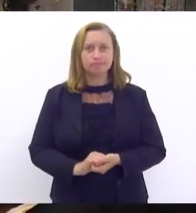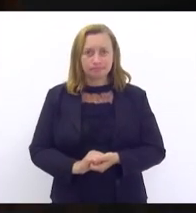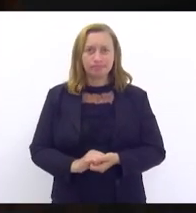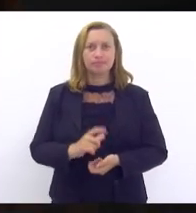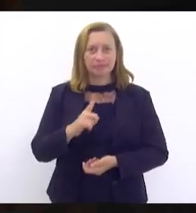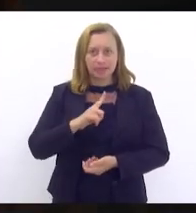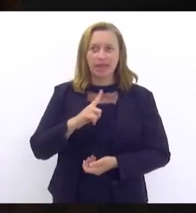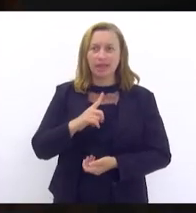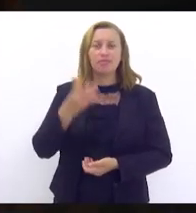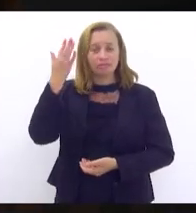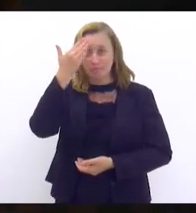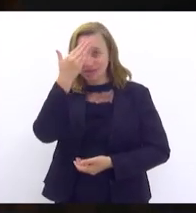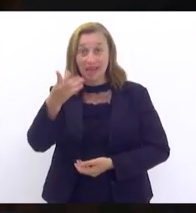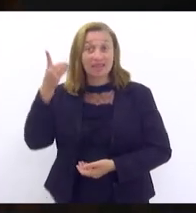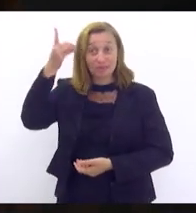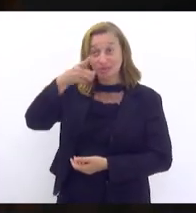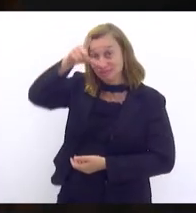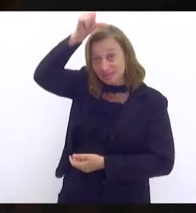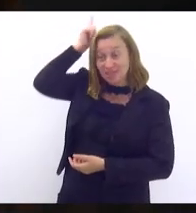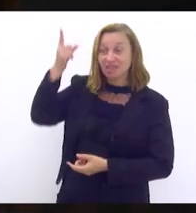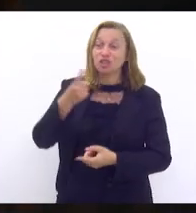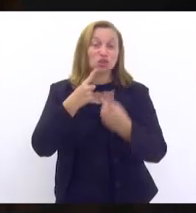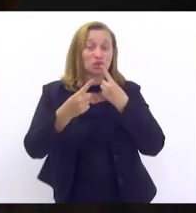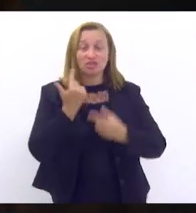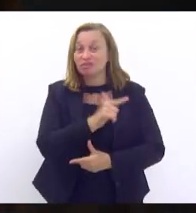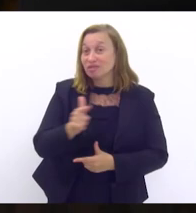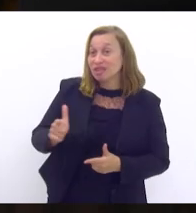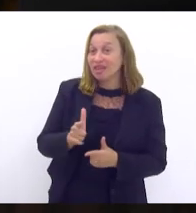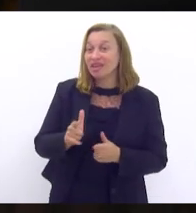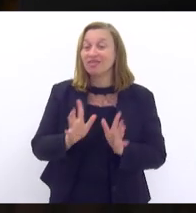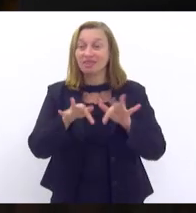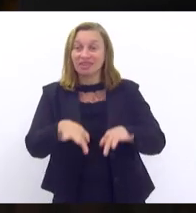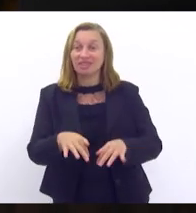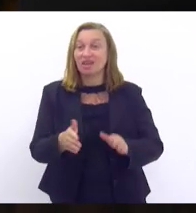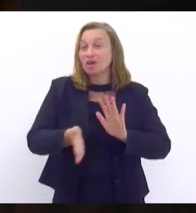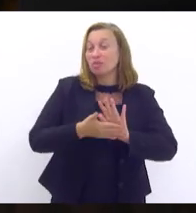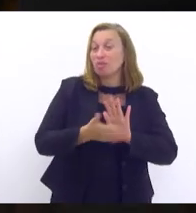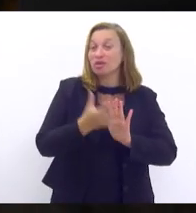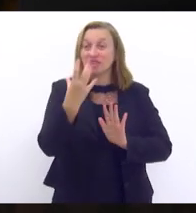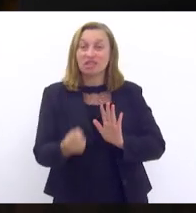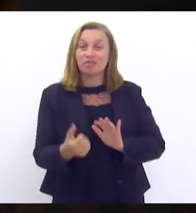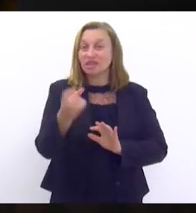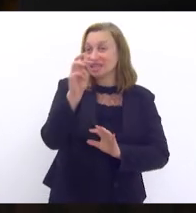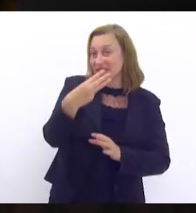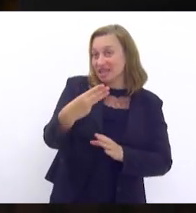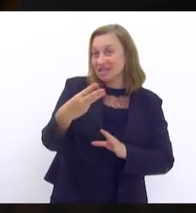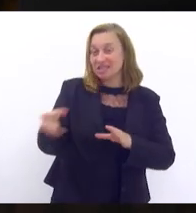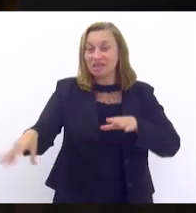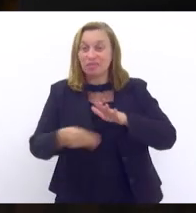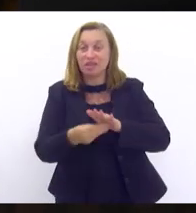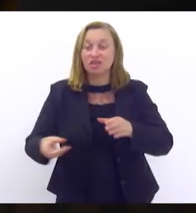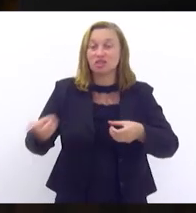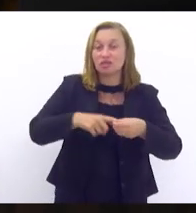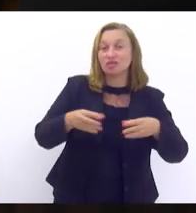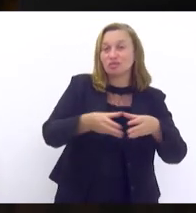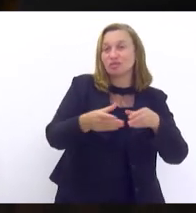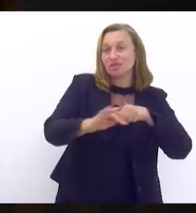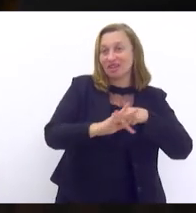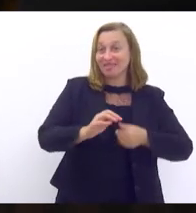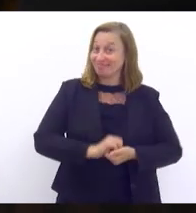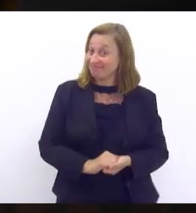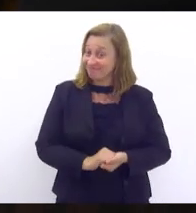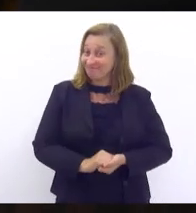Muito obrigado, deputado Luiz Paulo. Não havendo mais quem queira discutir, encerrada a discussão, a presente proposta recebeu 3 emendas e retorna às comissões